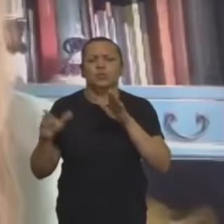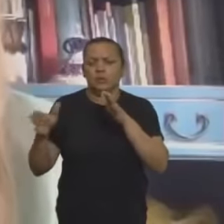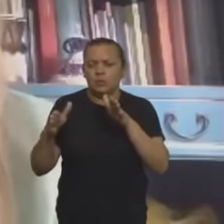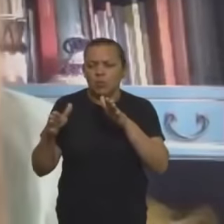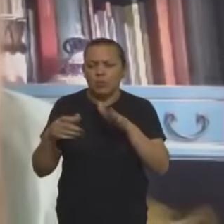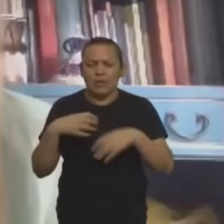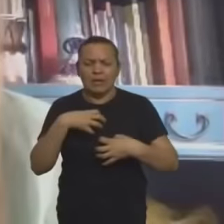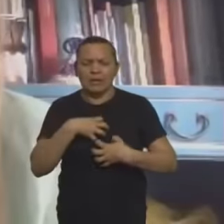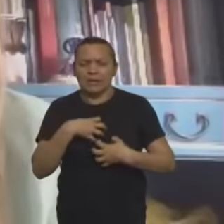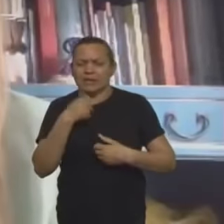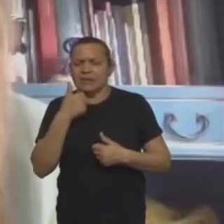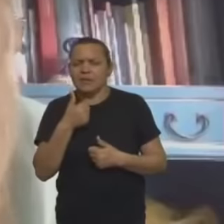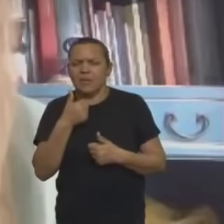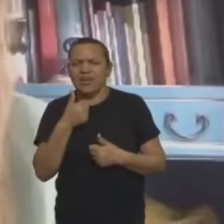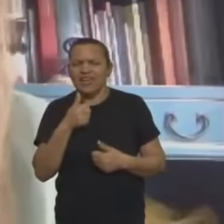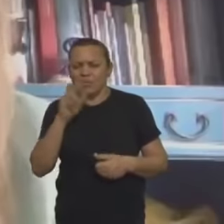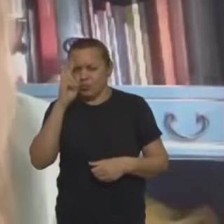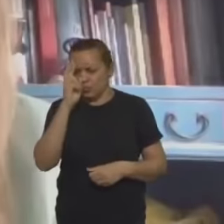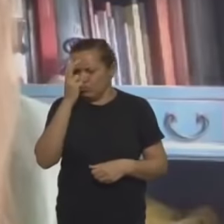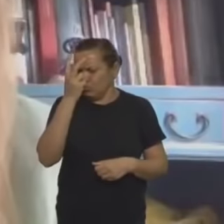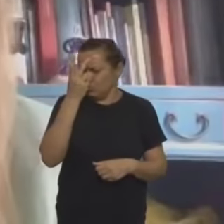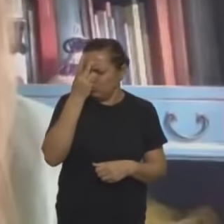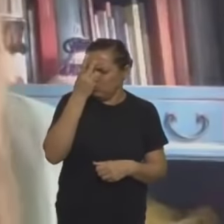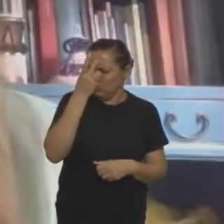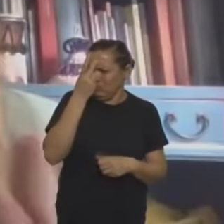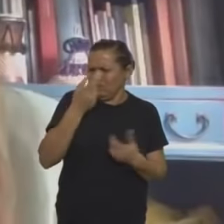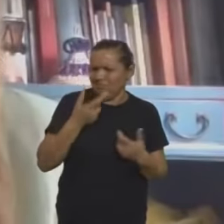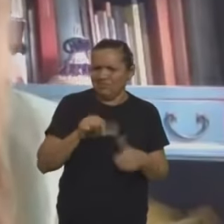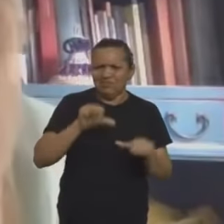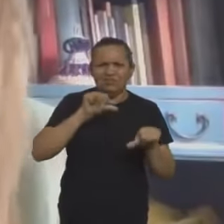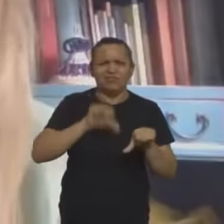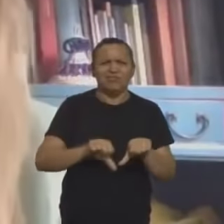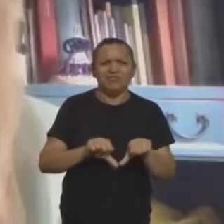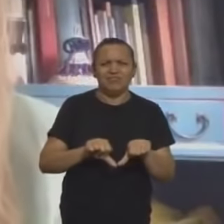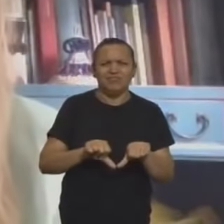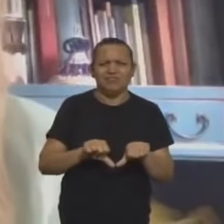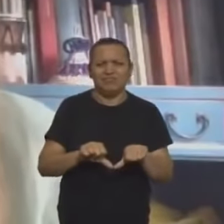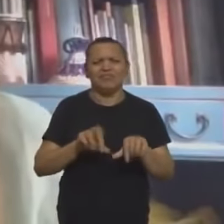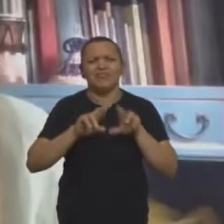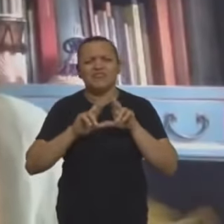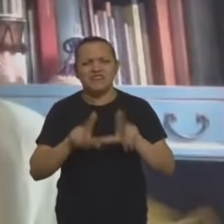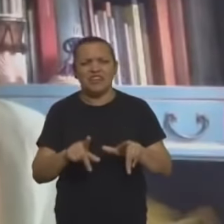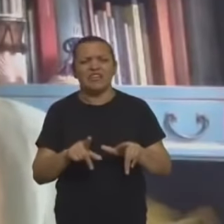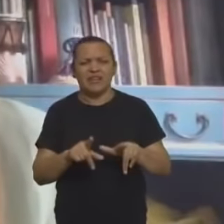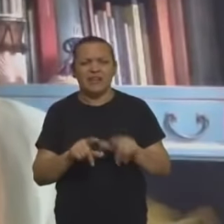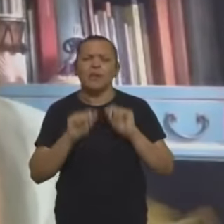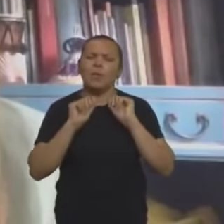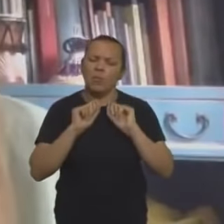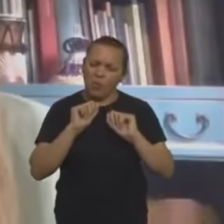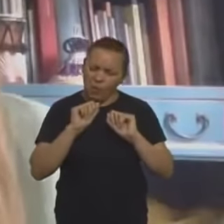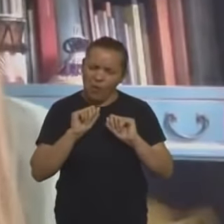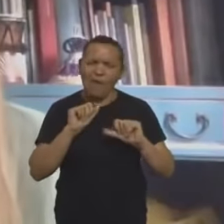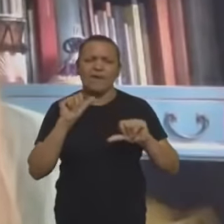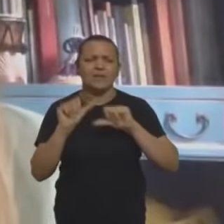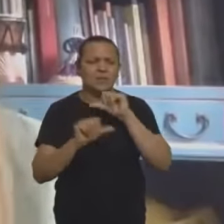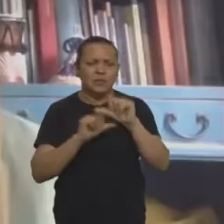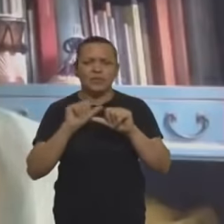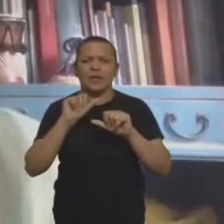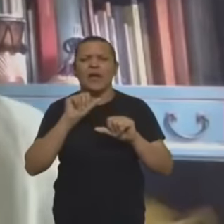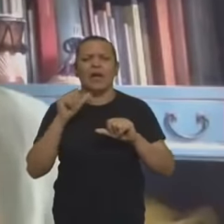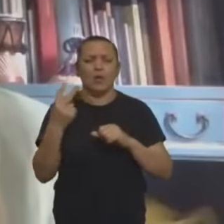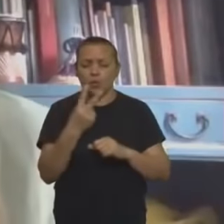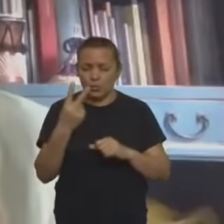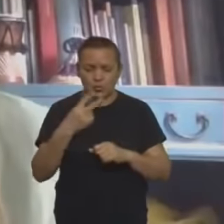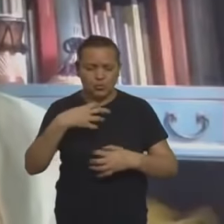um jeito, mas que aqueles sentimentos mudam e podem mudar no mesmo dia, né? E que os dois são válidos e